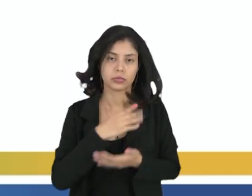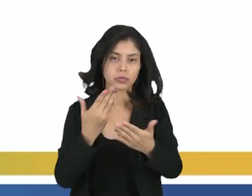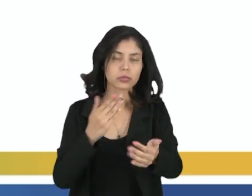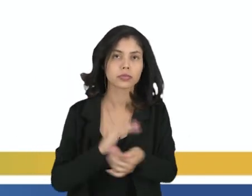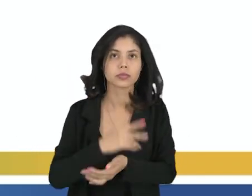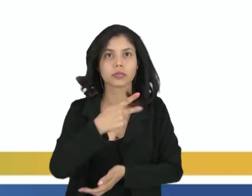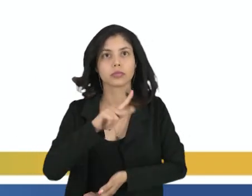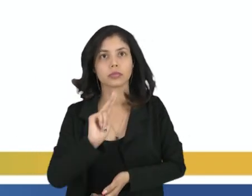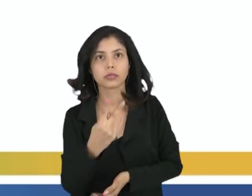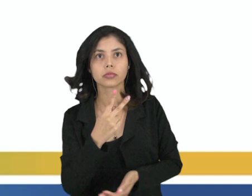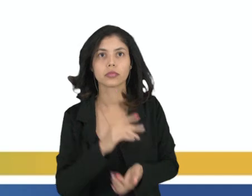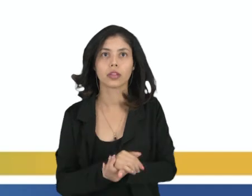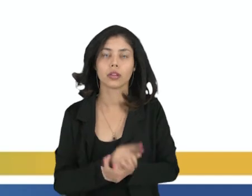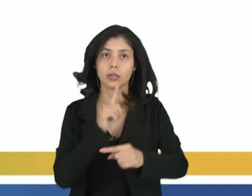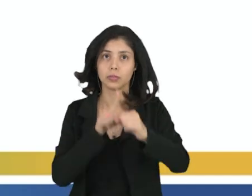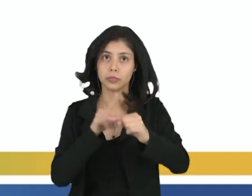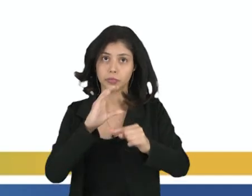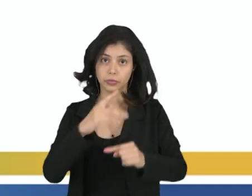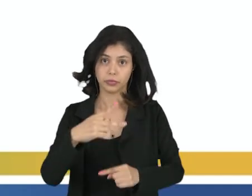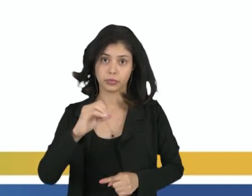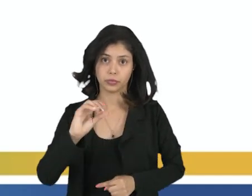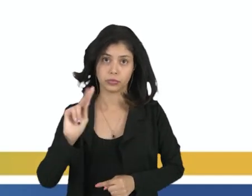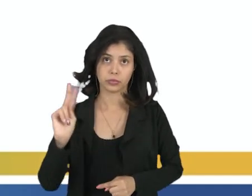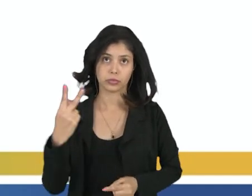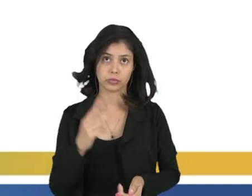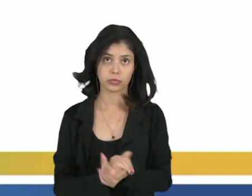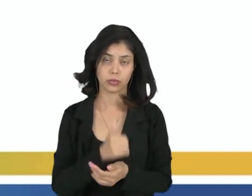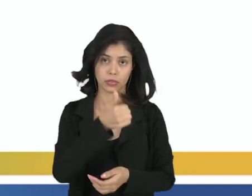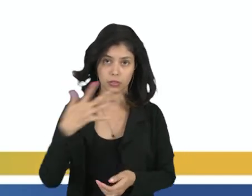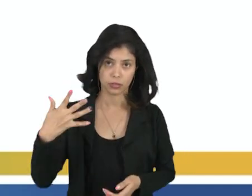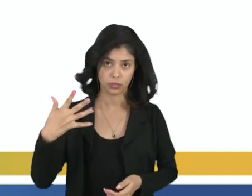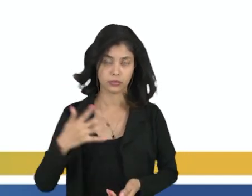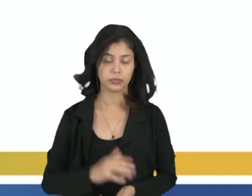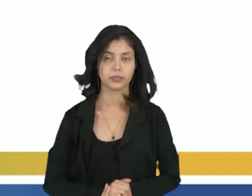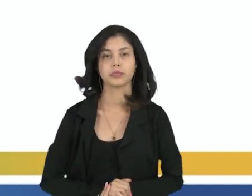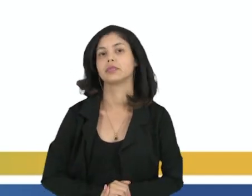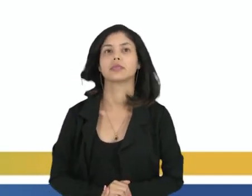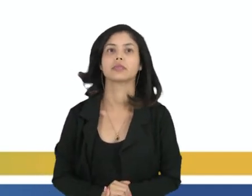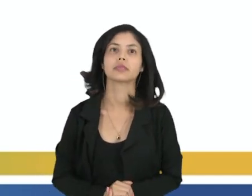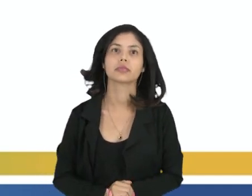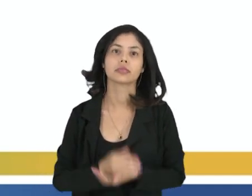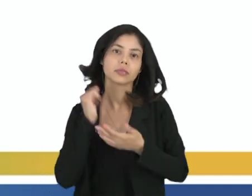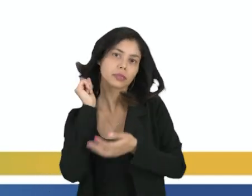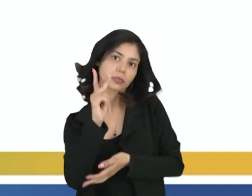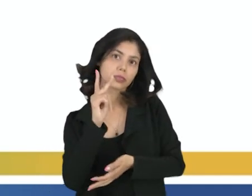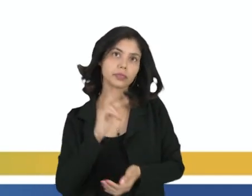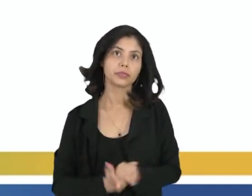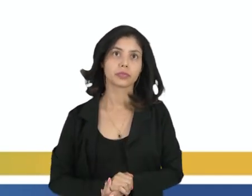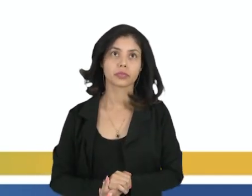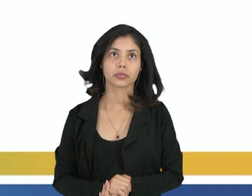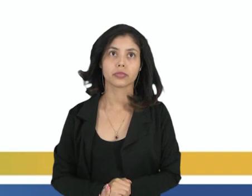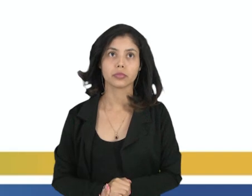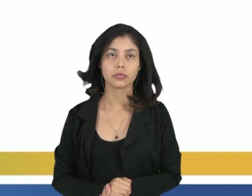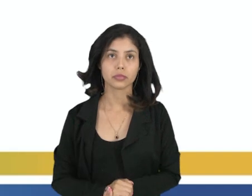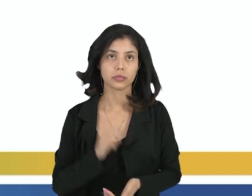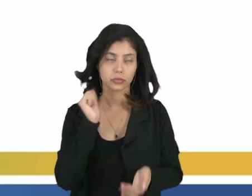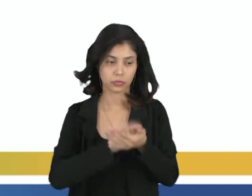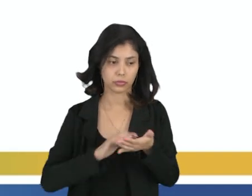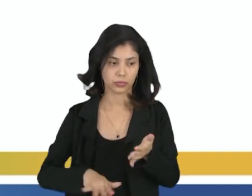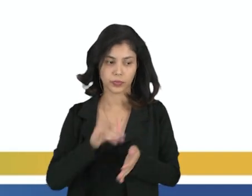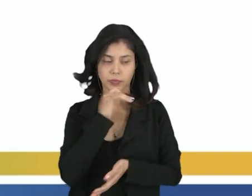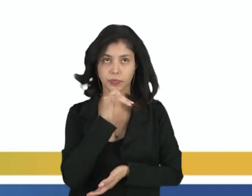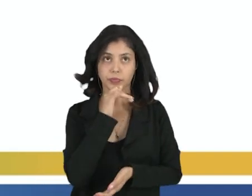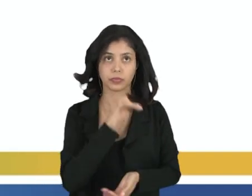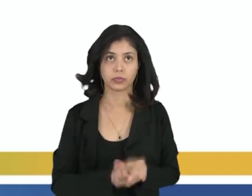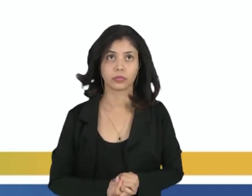teremos que pH mais pOH será igual a 14, ok? Vamos ver aqui um